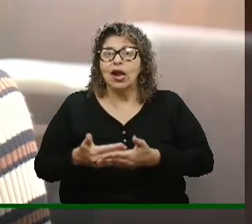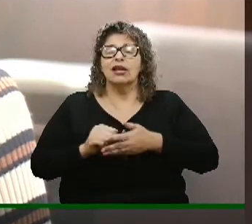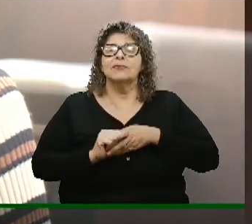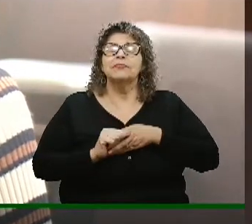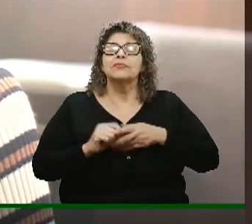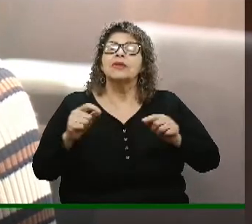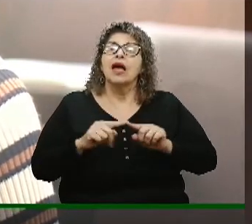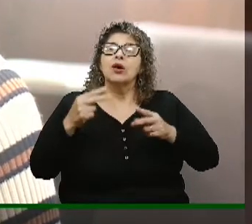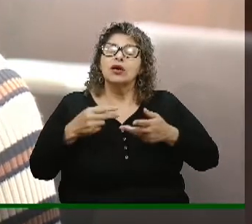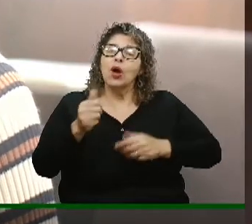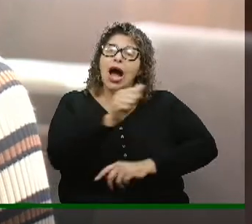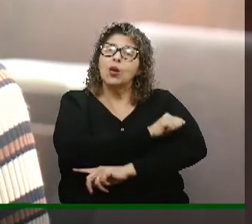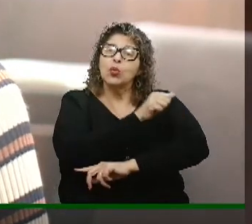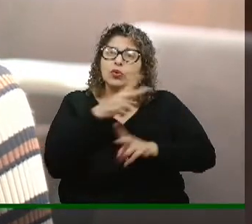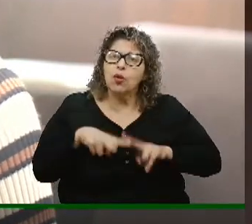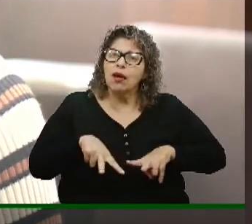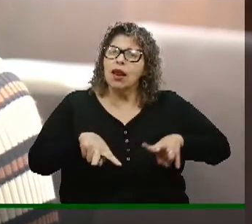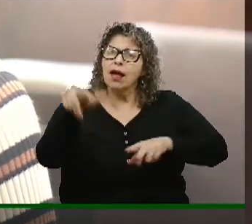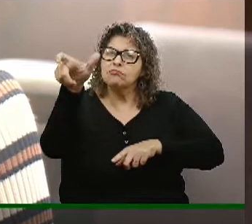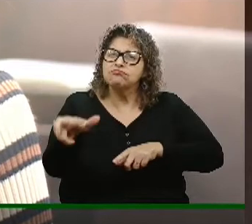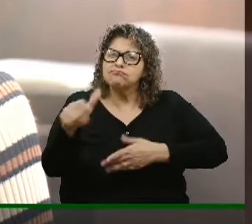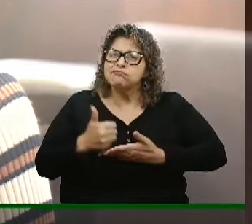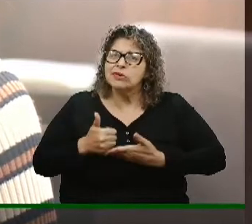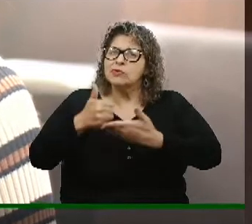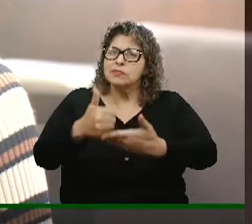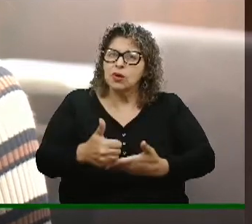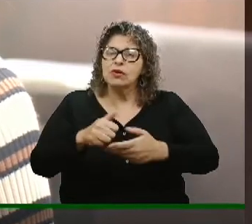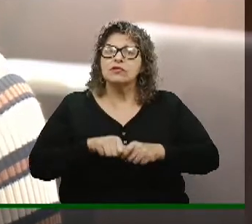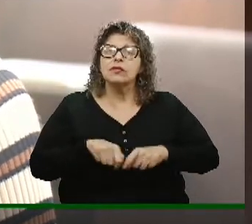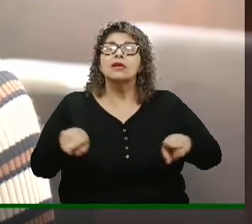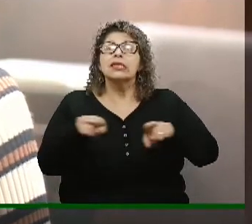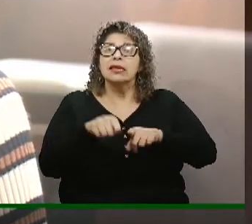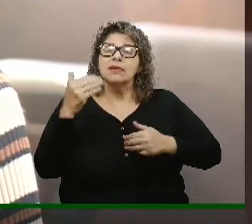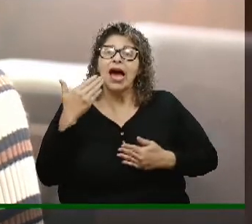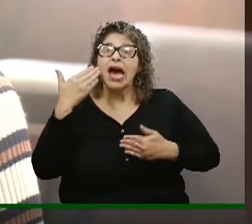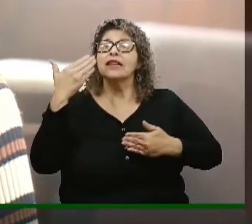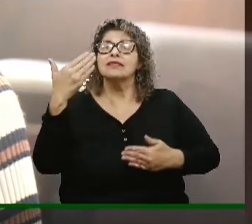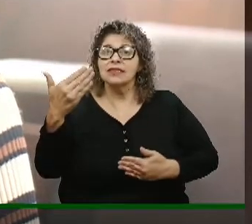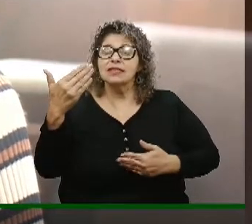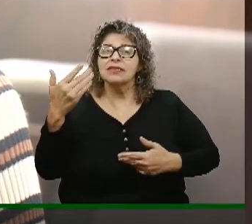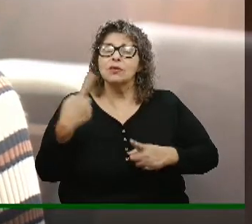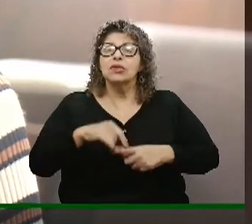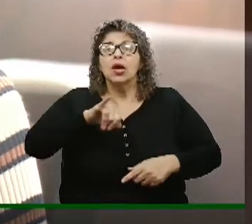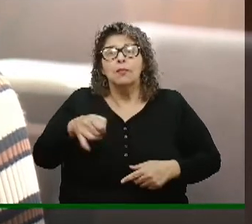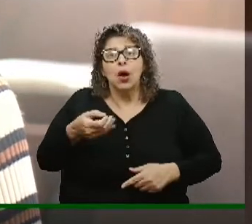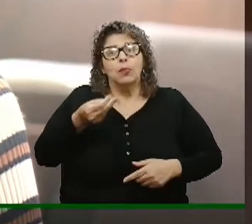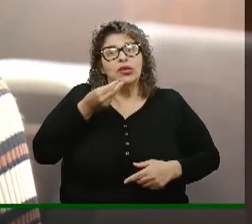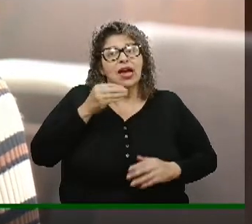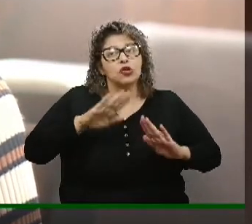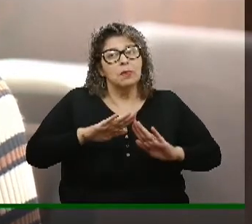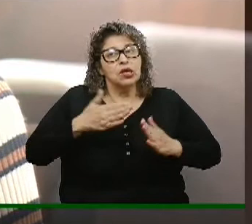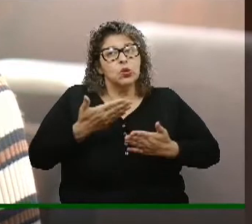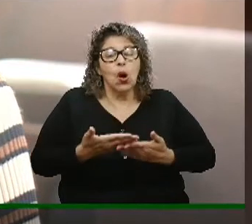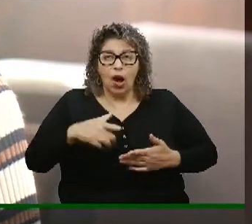a ter aquele olhar mais humano pelo próximo que está ao seu redor, dando graças por ter uma oportunidade de estudar numa